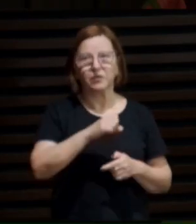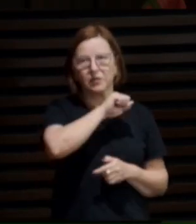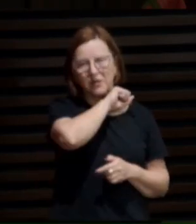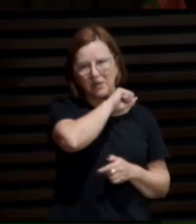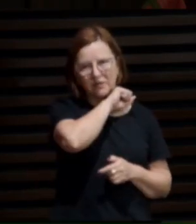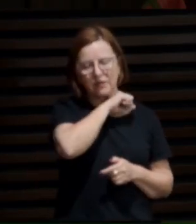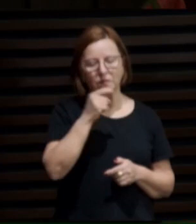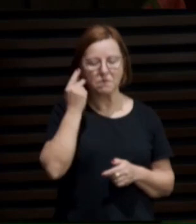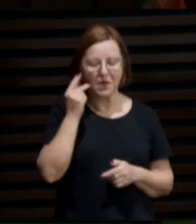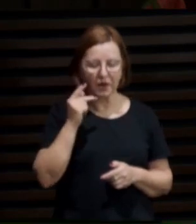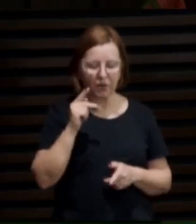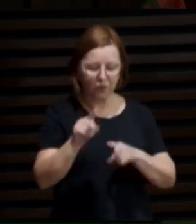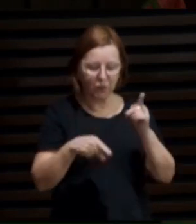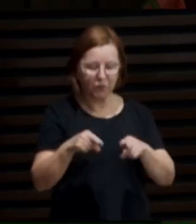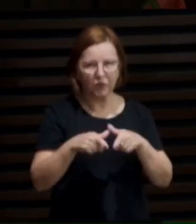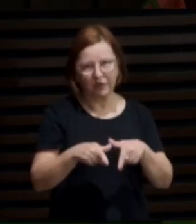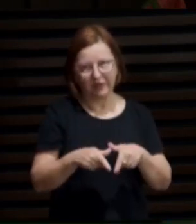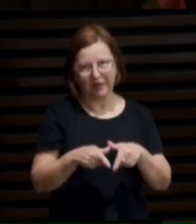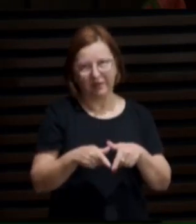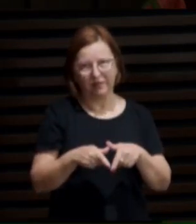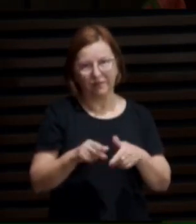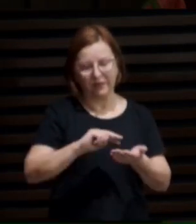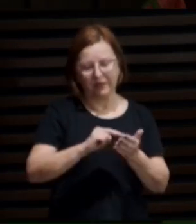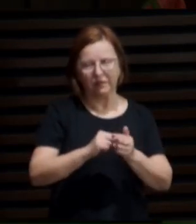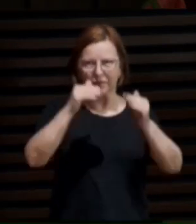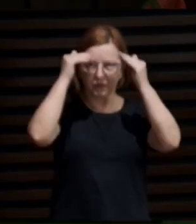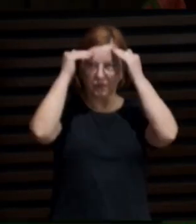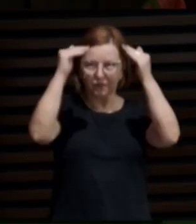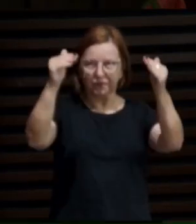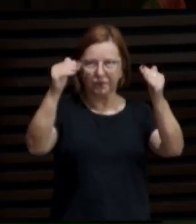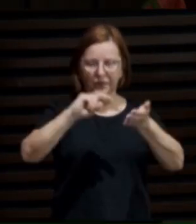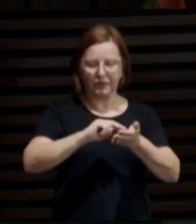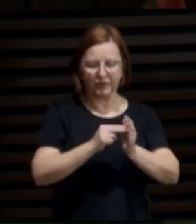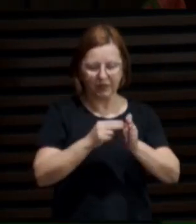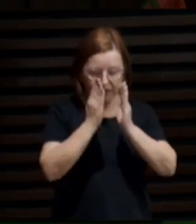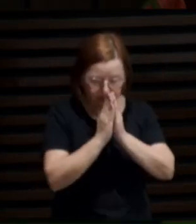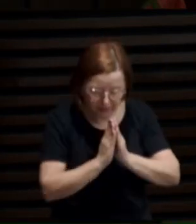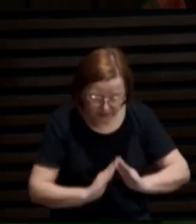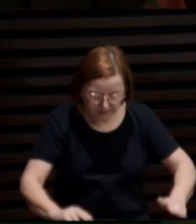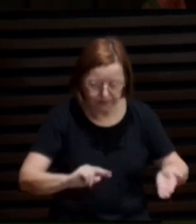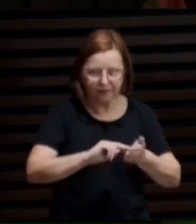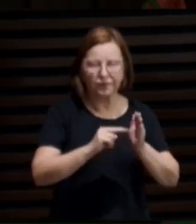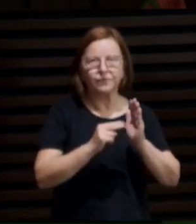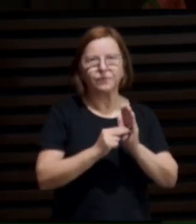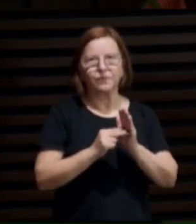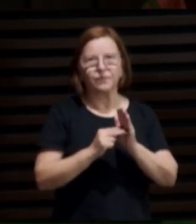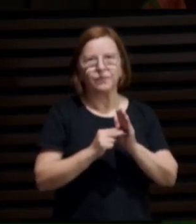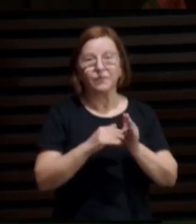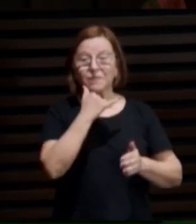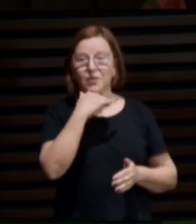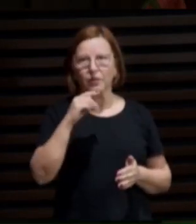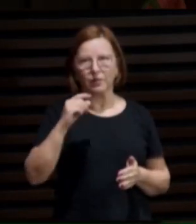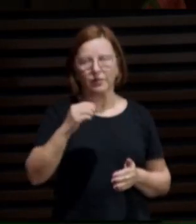povo de Israel remete à obediência, remete à adoração e remete à remissão de pecados. Mas